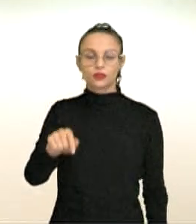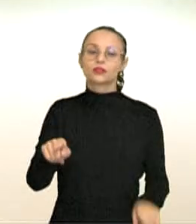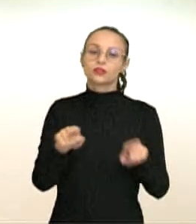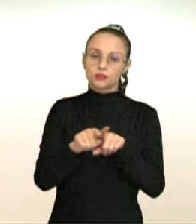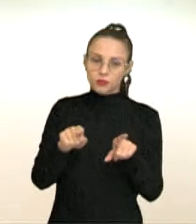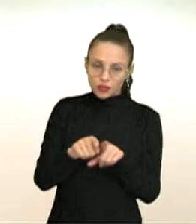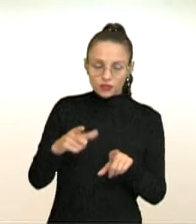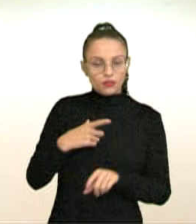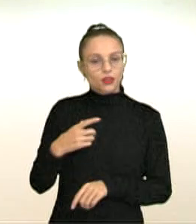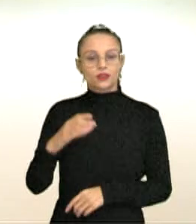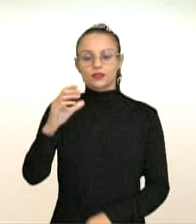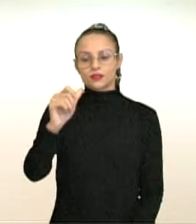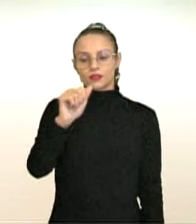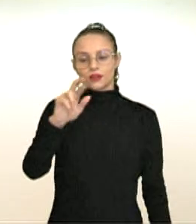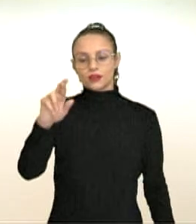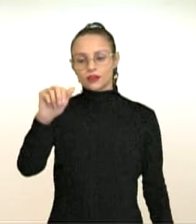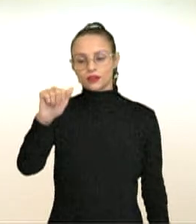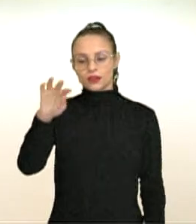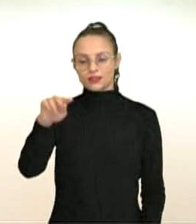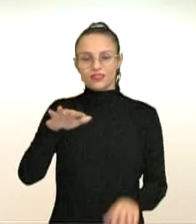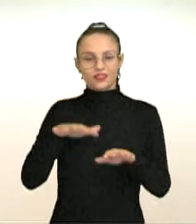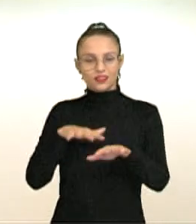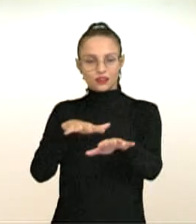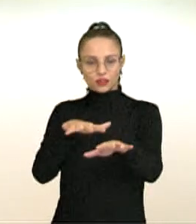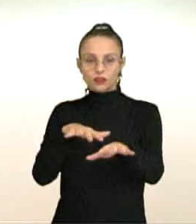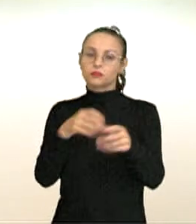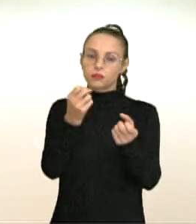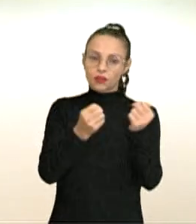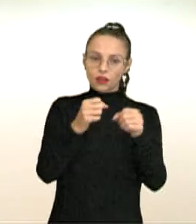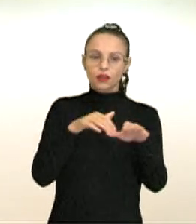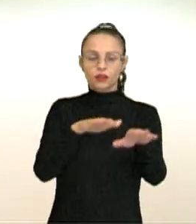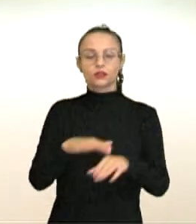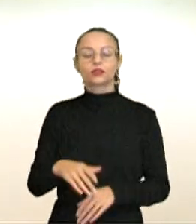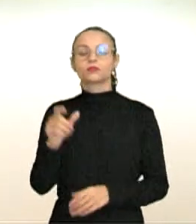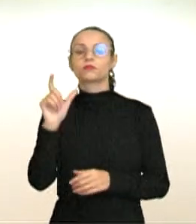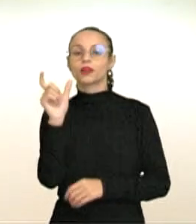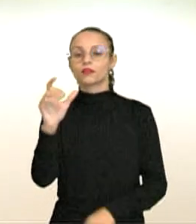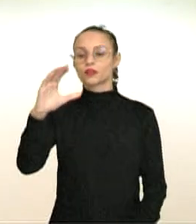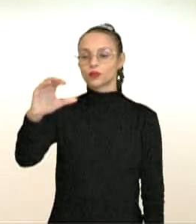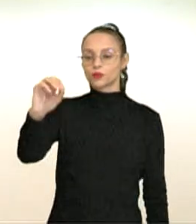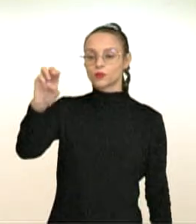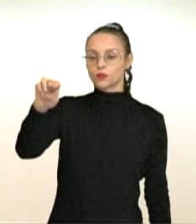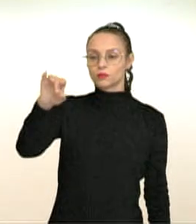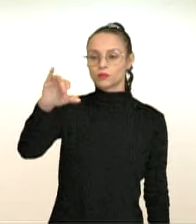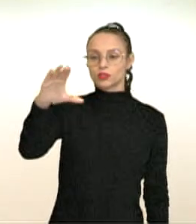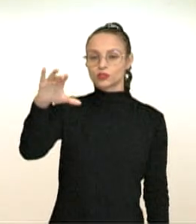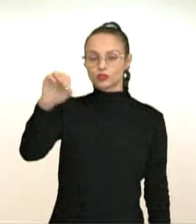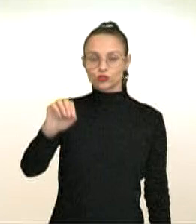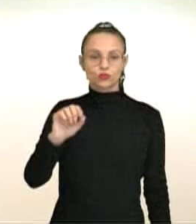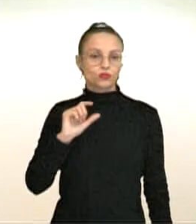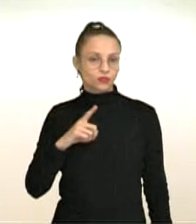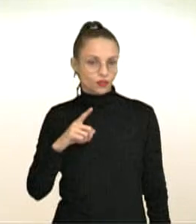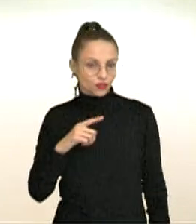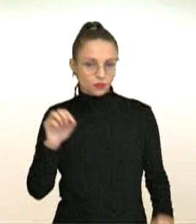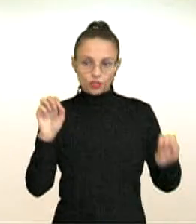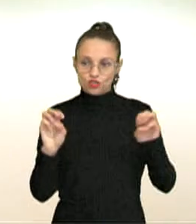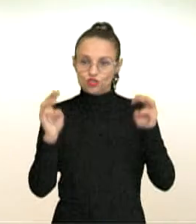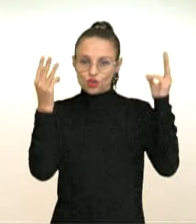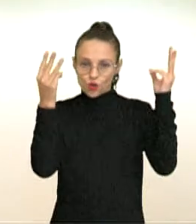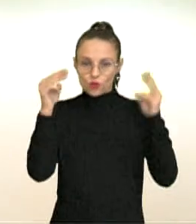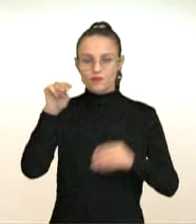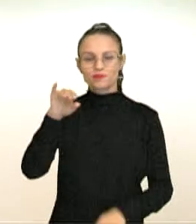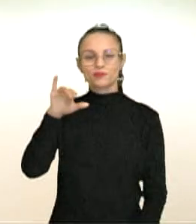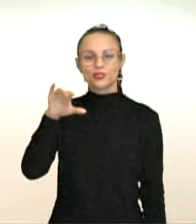carreata. Tinha a palavra comício. Surgiu o neologismo showmício.